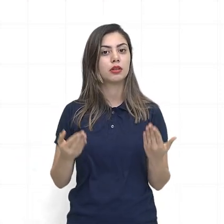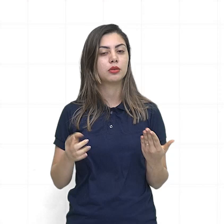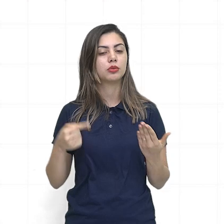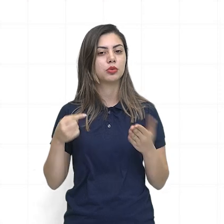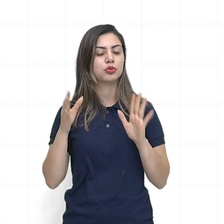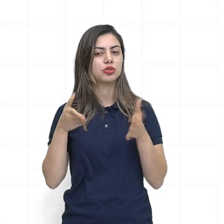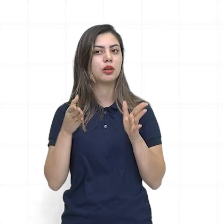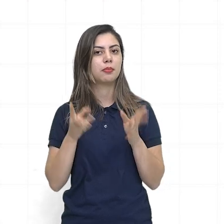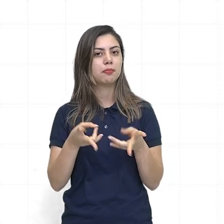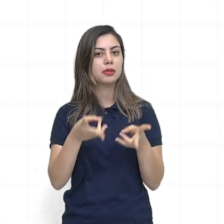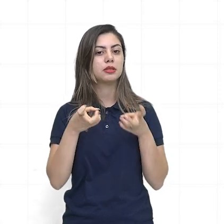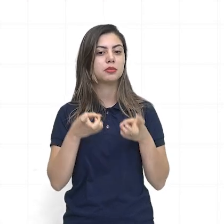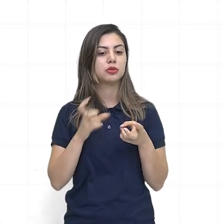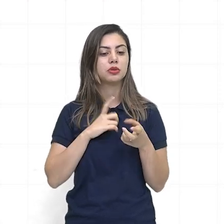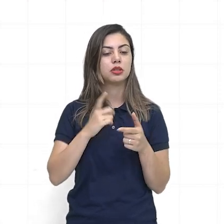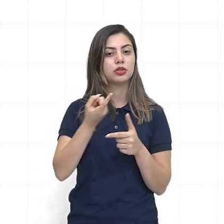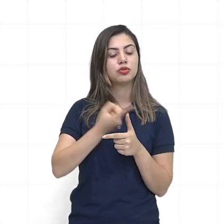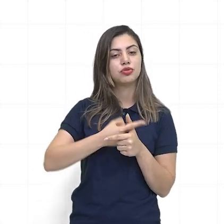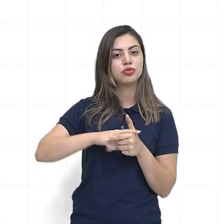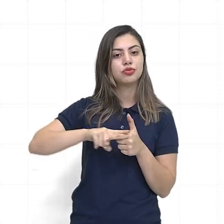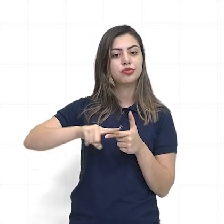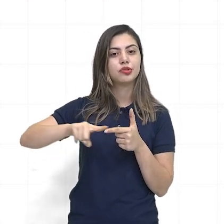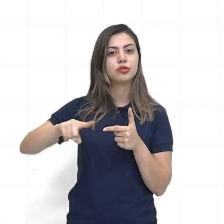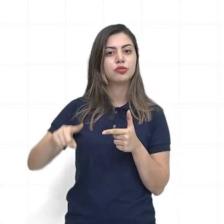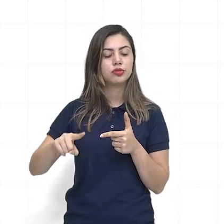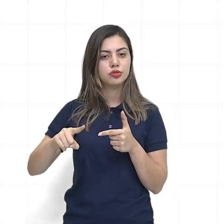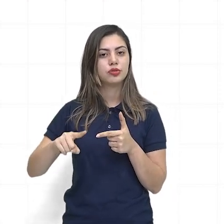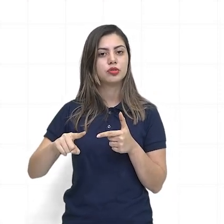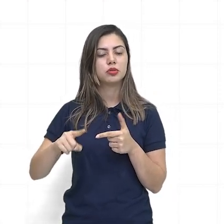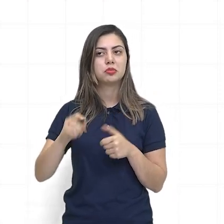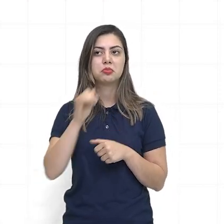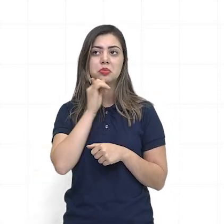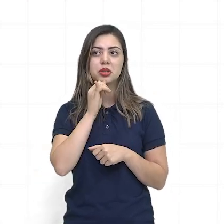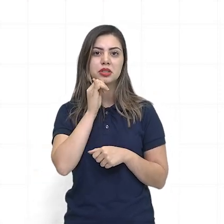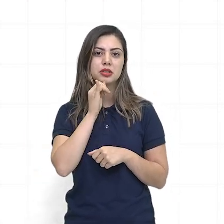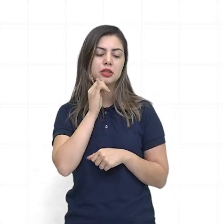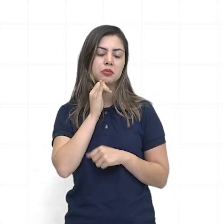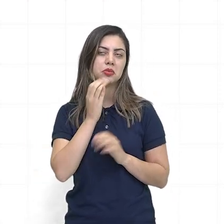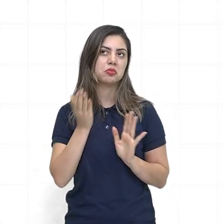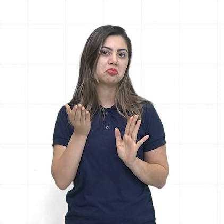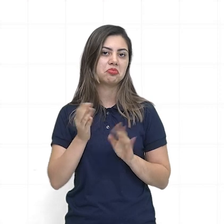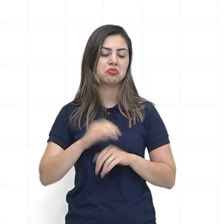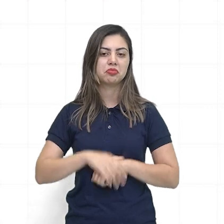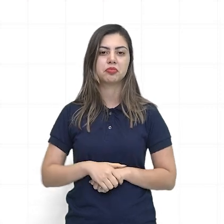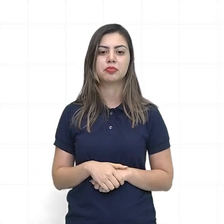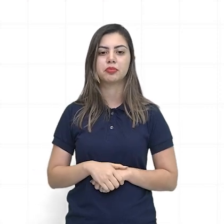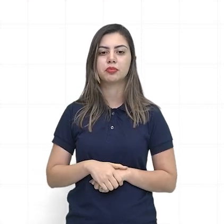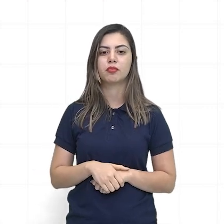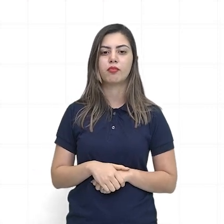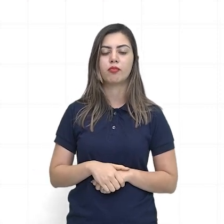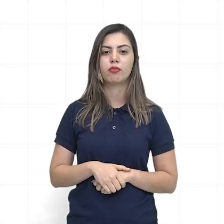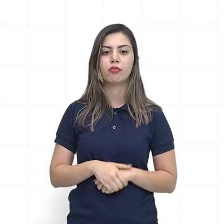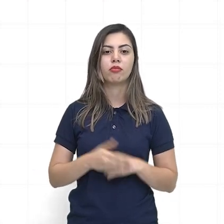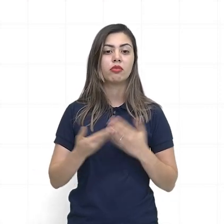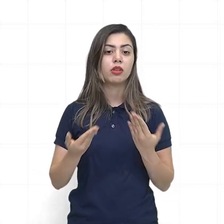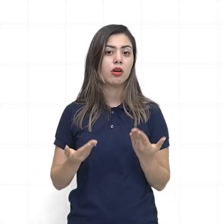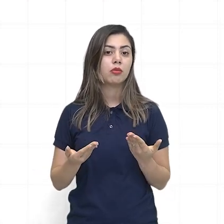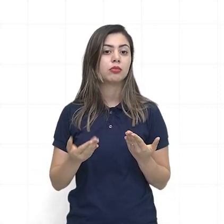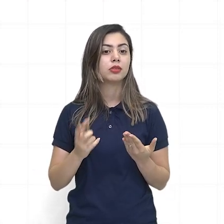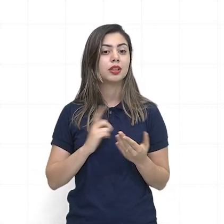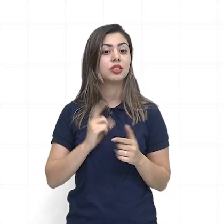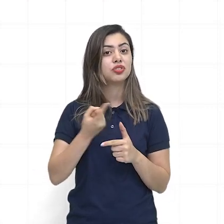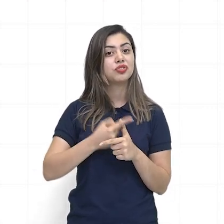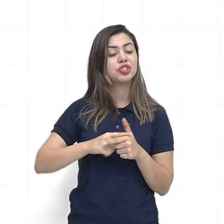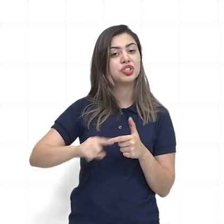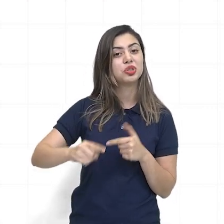dividindo, certo, os 600, digamos por quanto? Você vai dividir os 600 por 3,